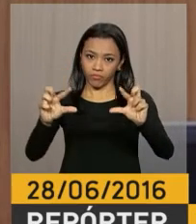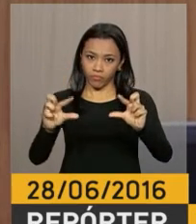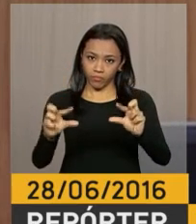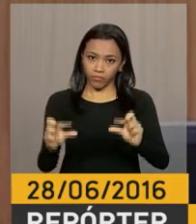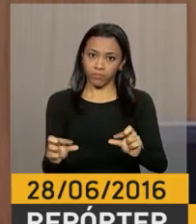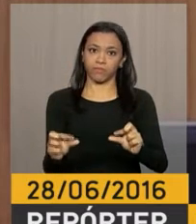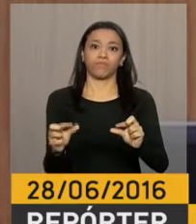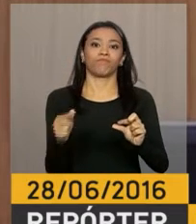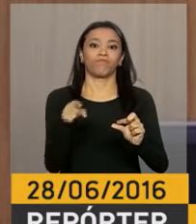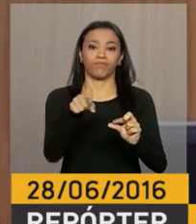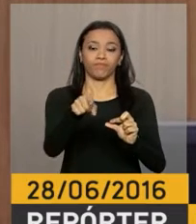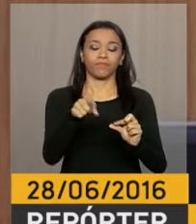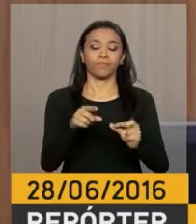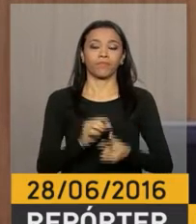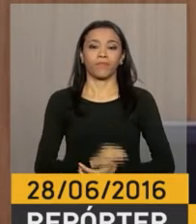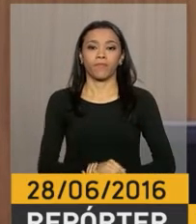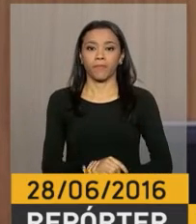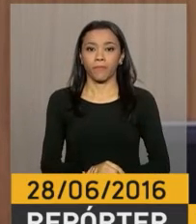rendimentos nominais.